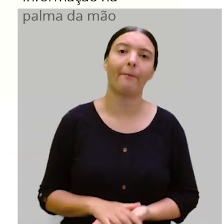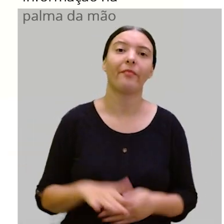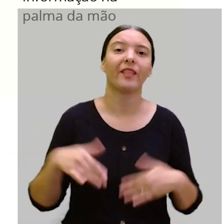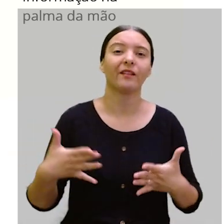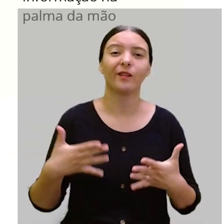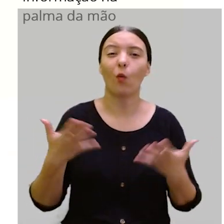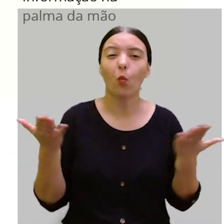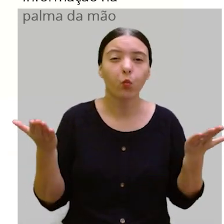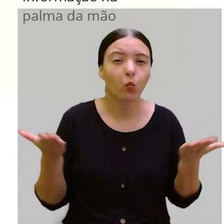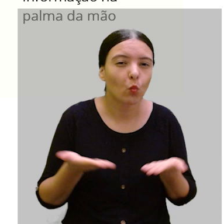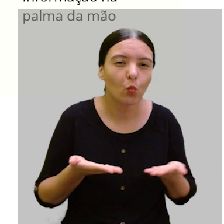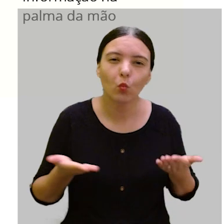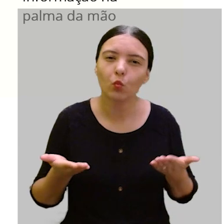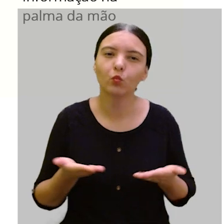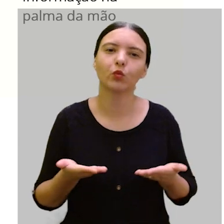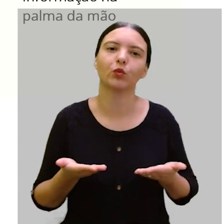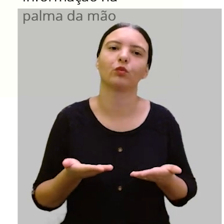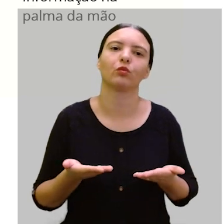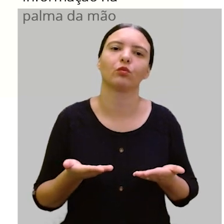se coloca hoje,